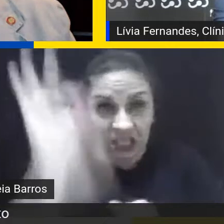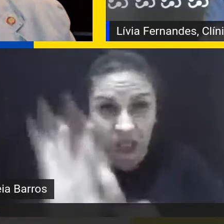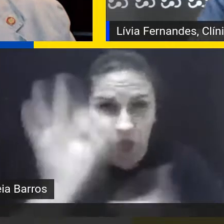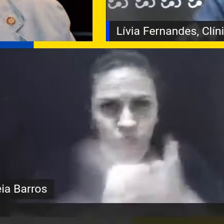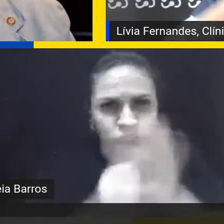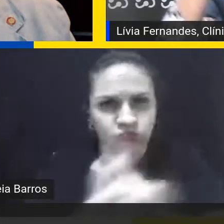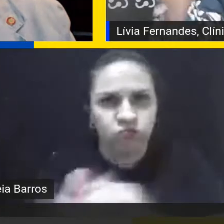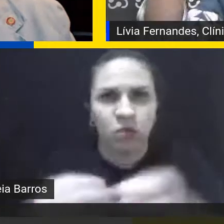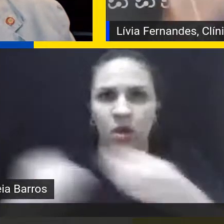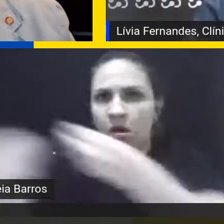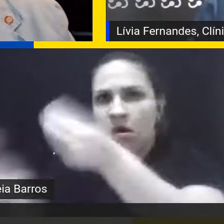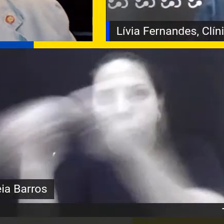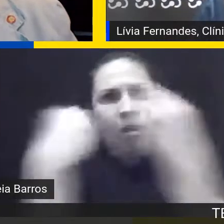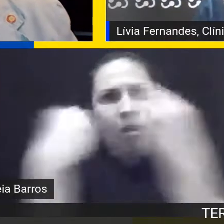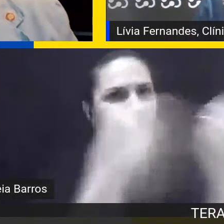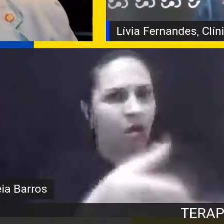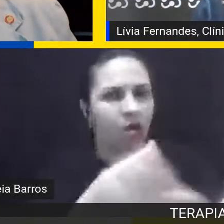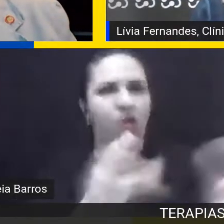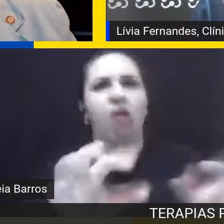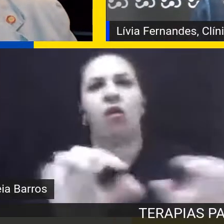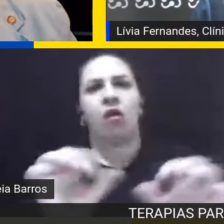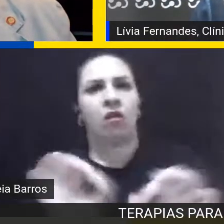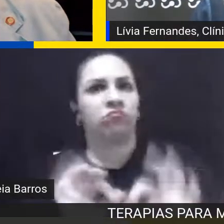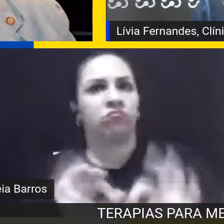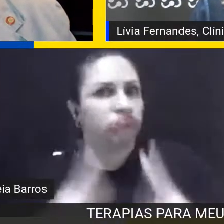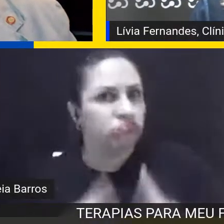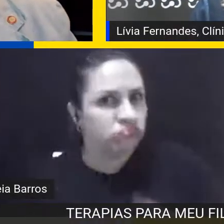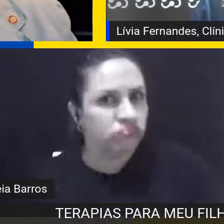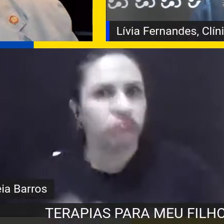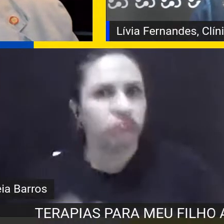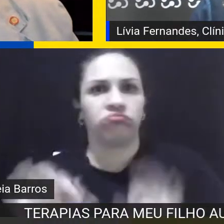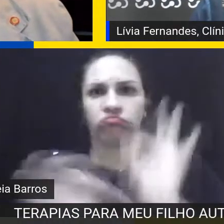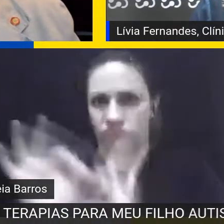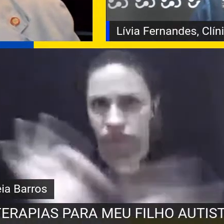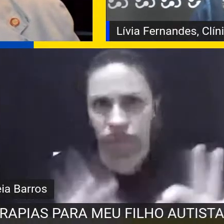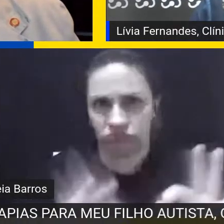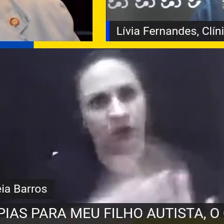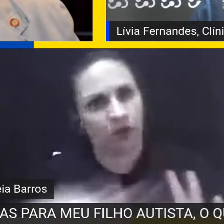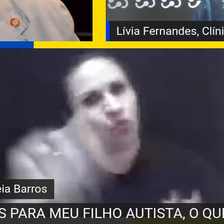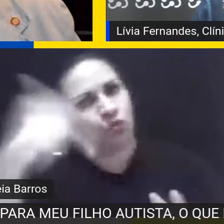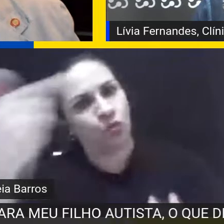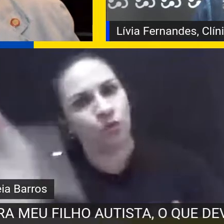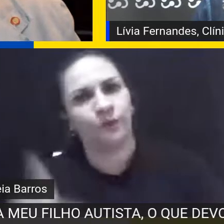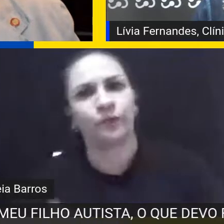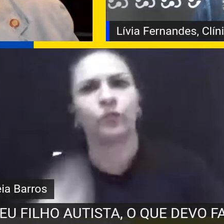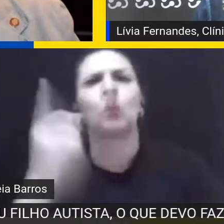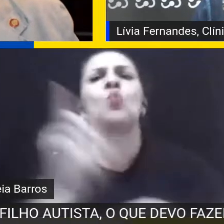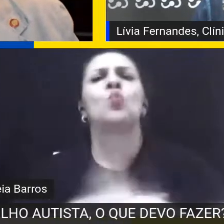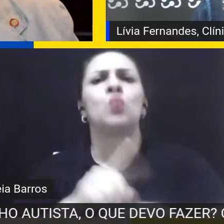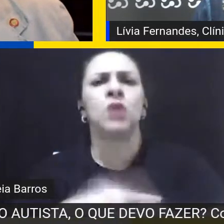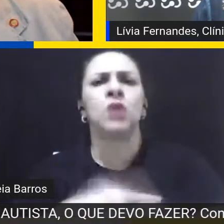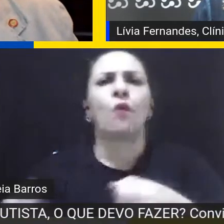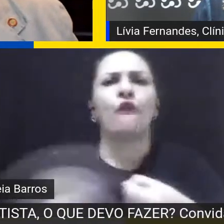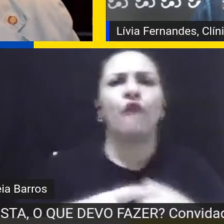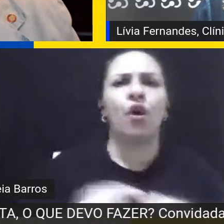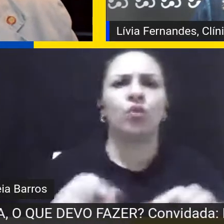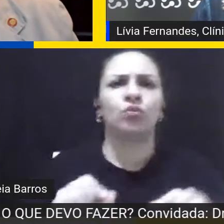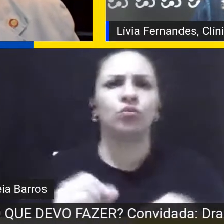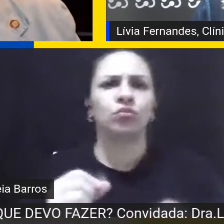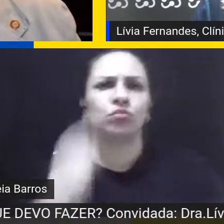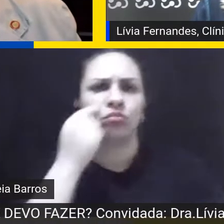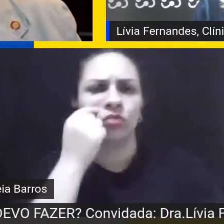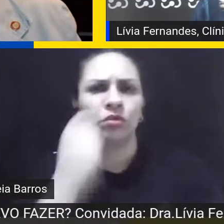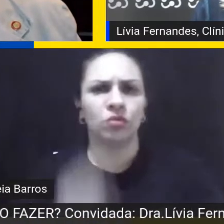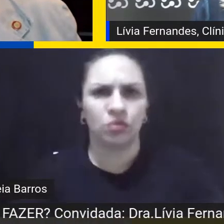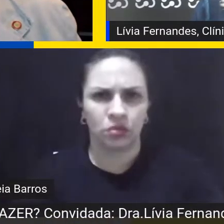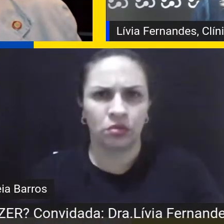para o armário, para a gente reutilizar com a próxima criança. Quanto tempo que vocês voltaram no presencial? Quantos